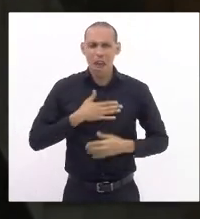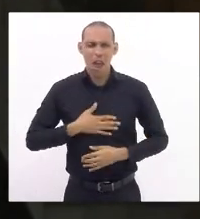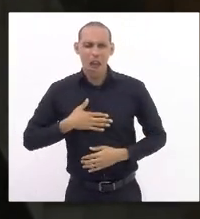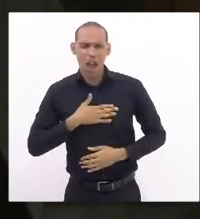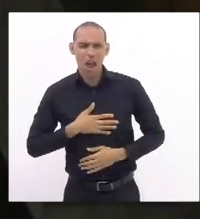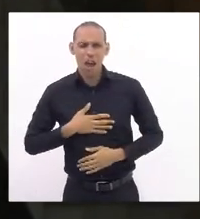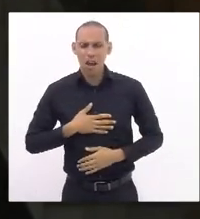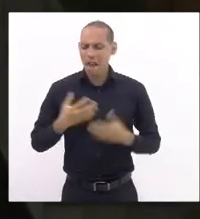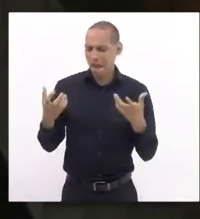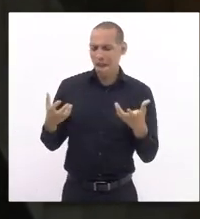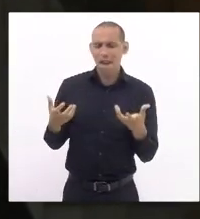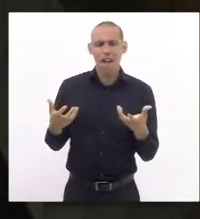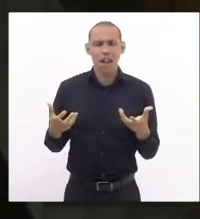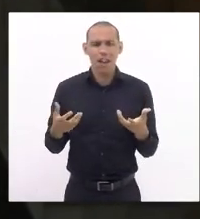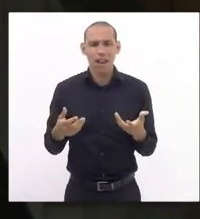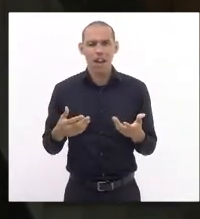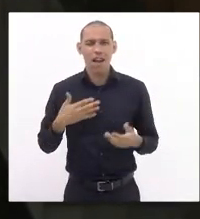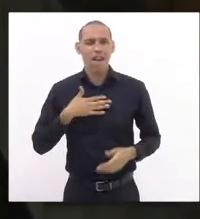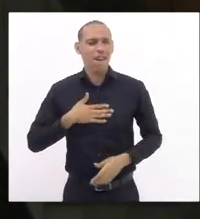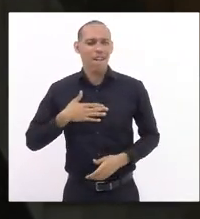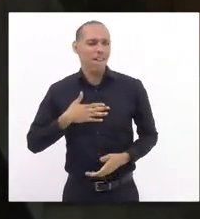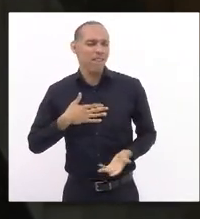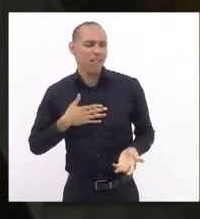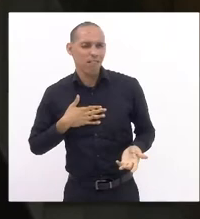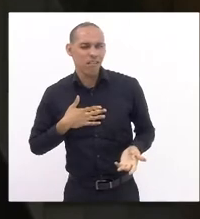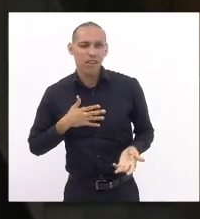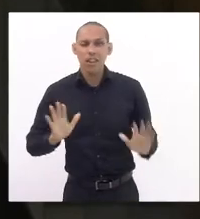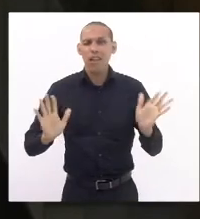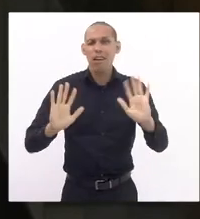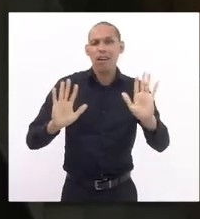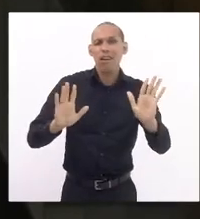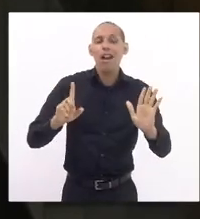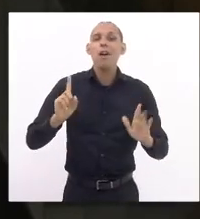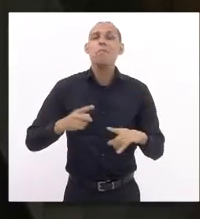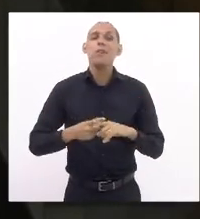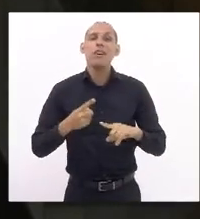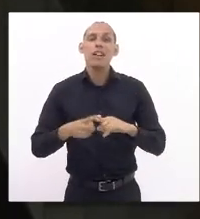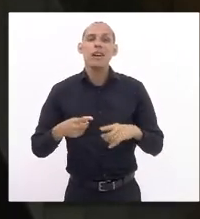capricho, não por prazer pessoal ou hobby, pela mais absoluta